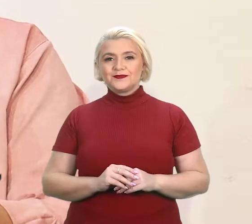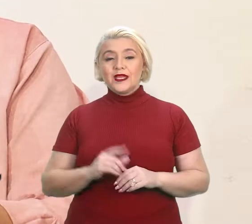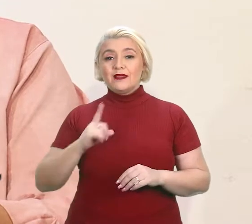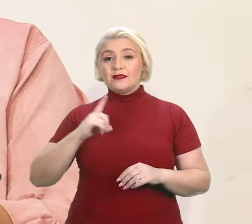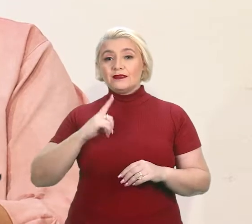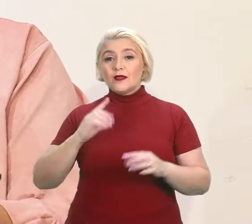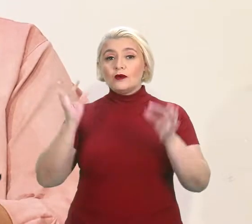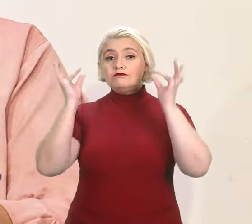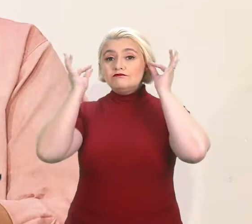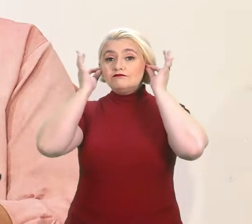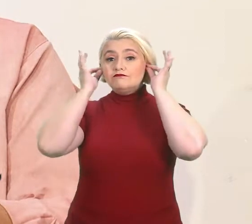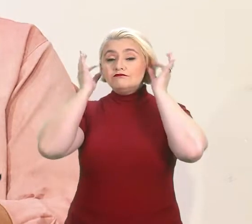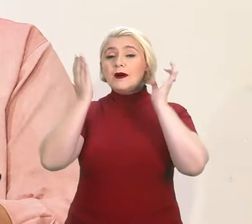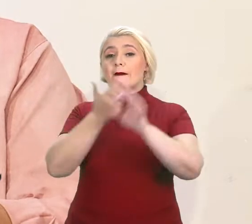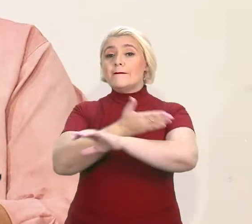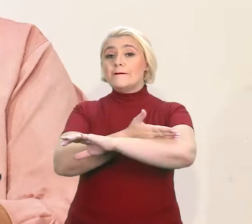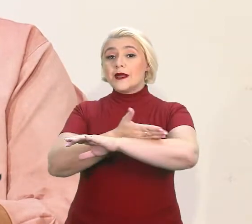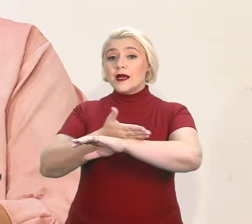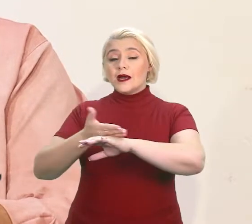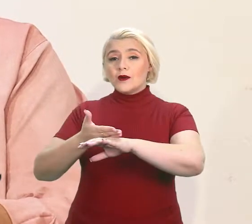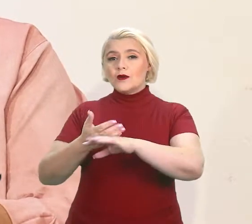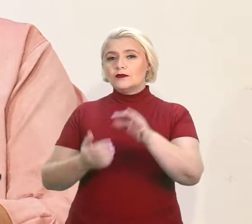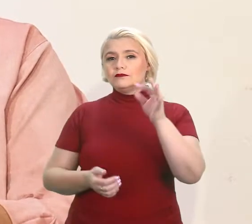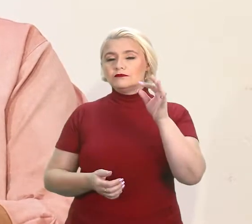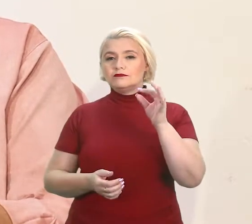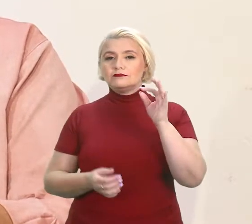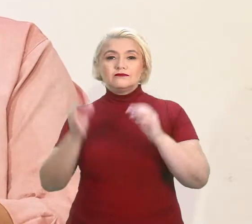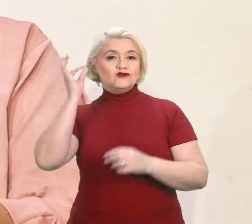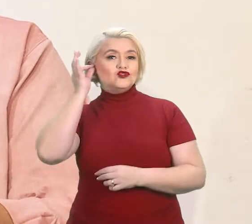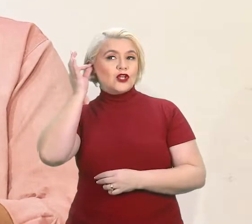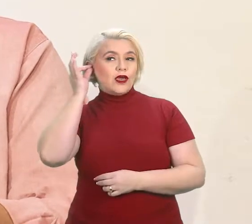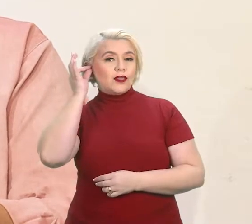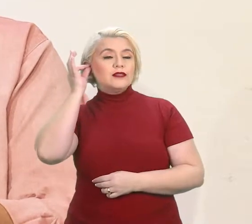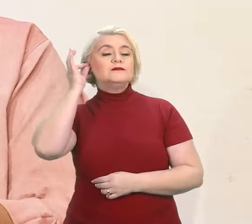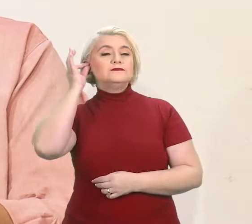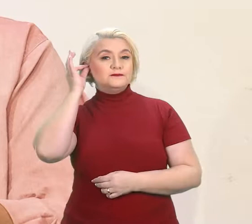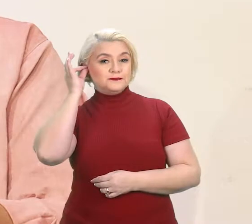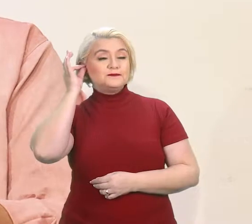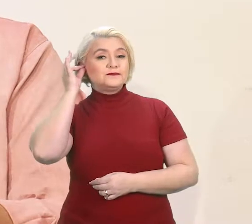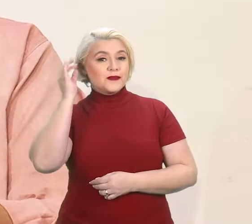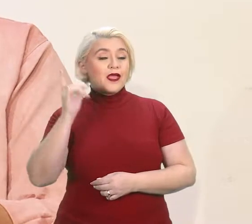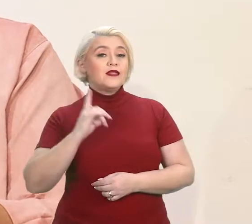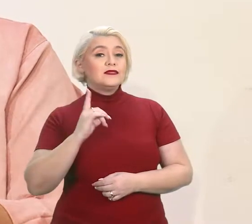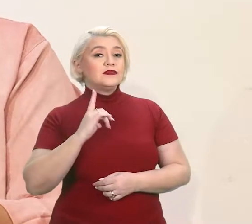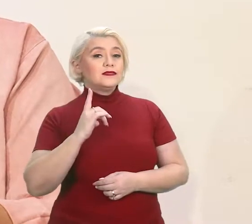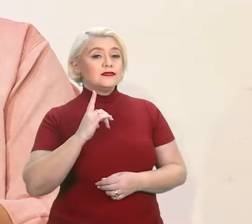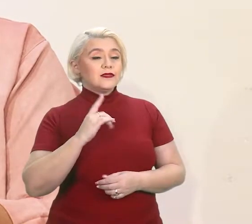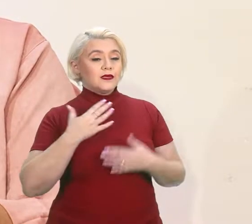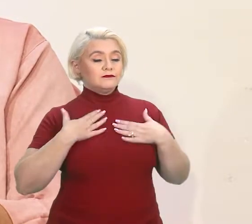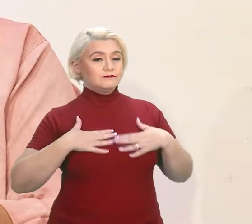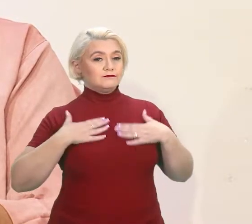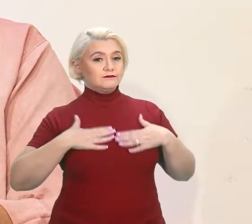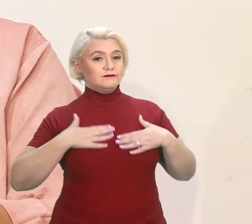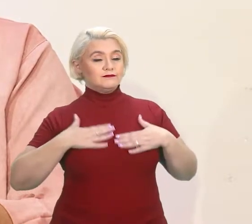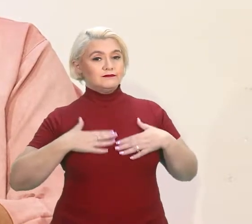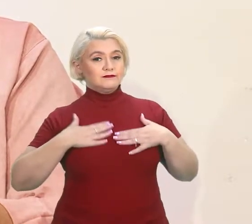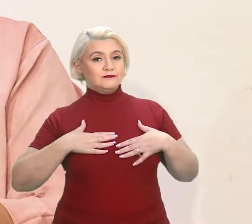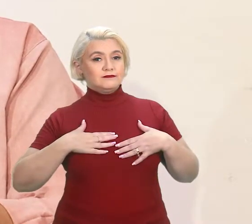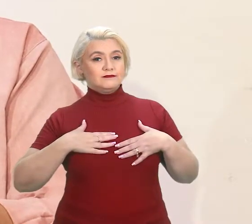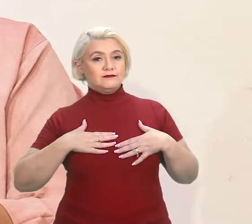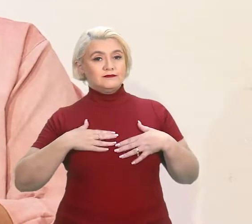fone de ouvido branco na orelha direita e estou vestido com a